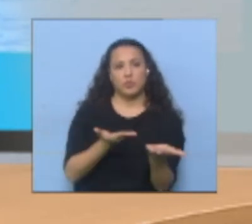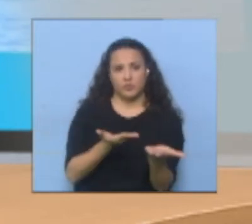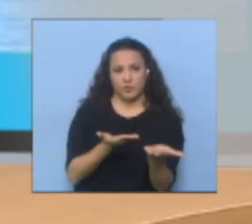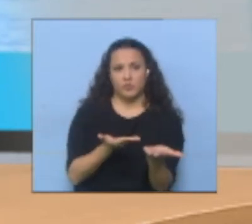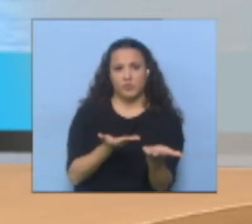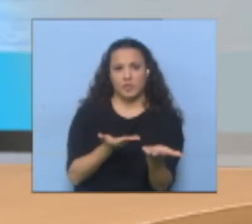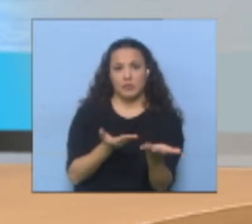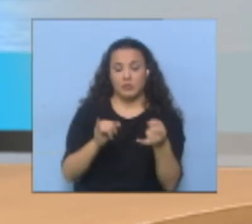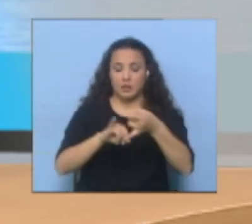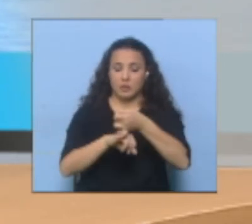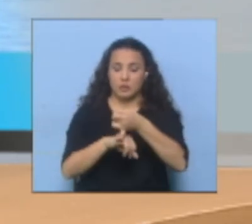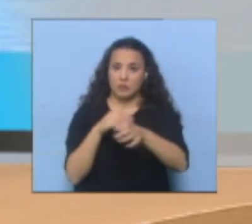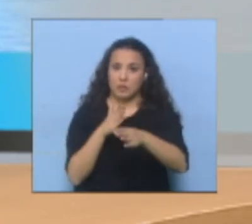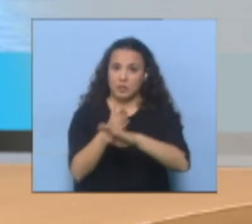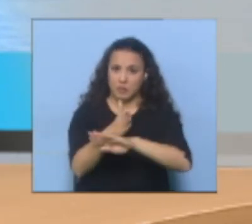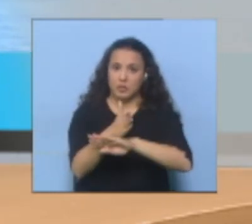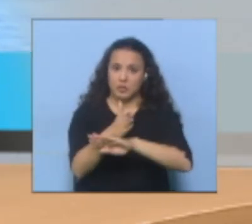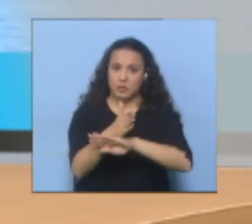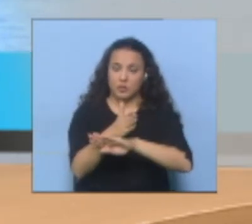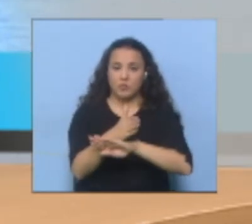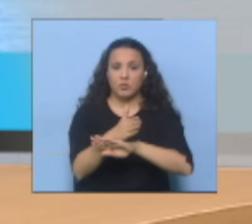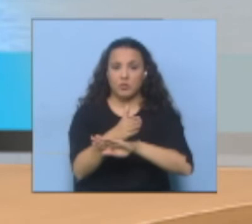pela associação com os operadores,